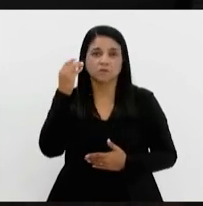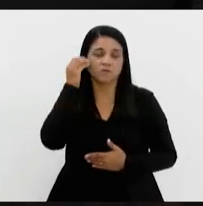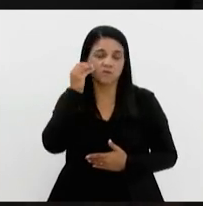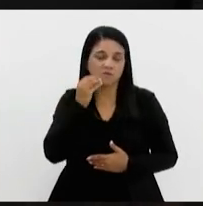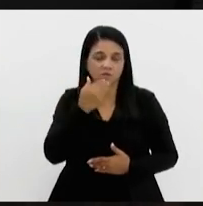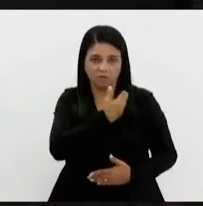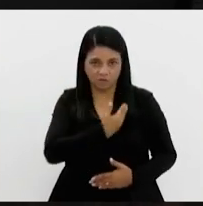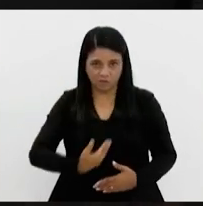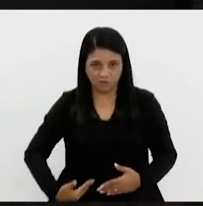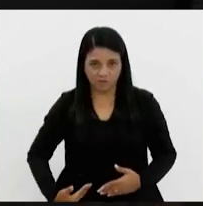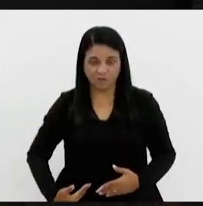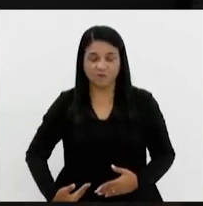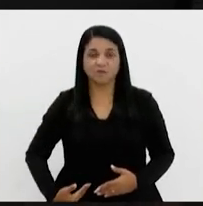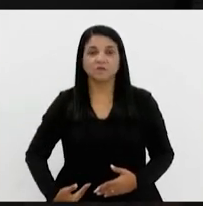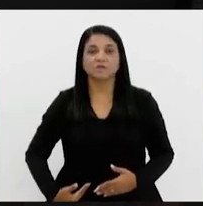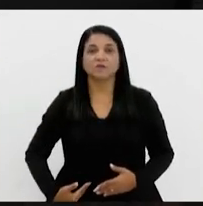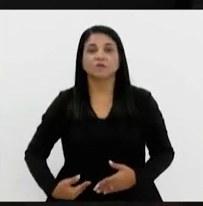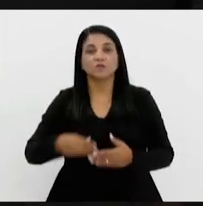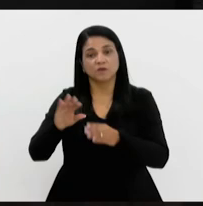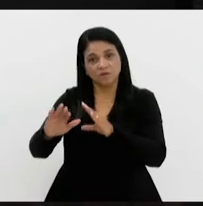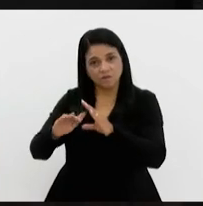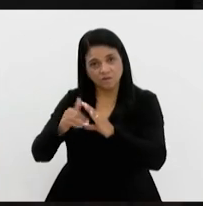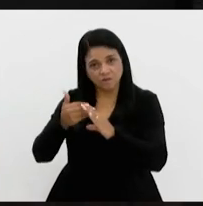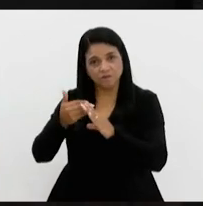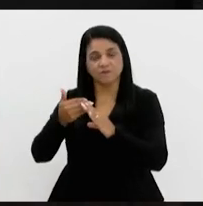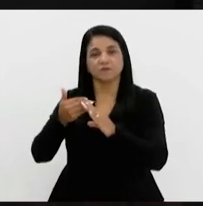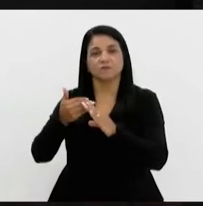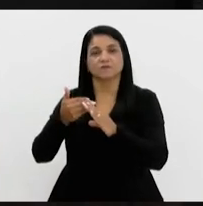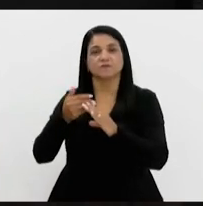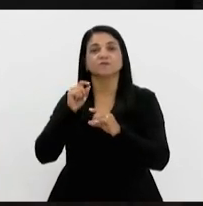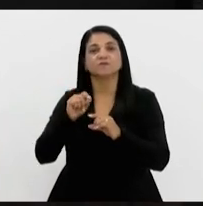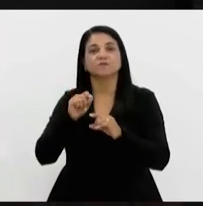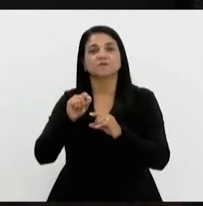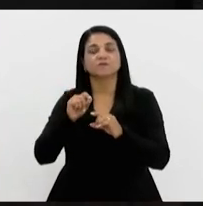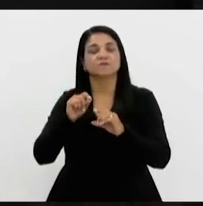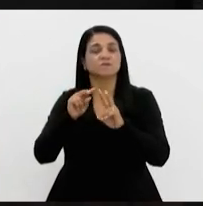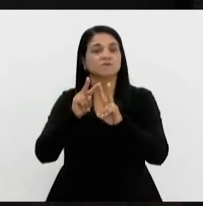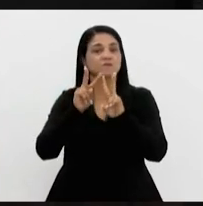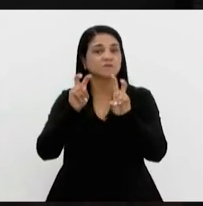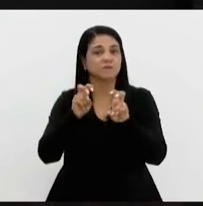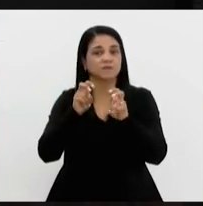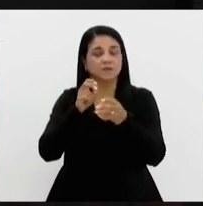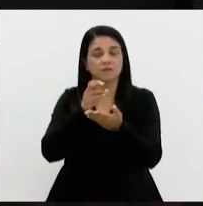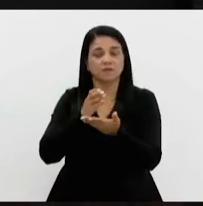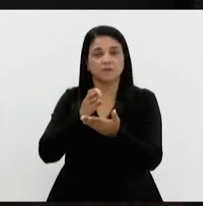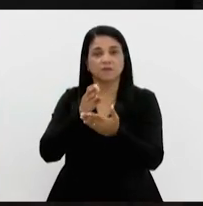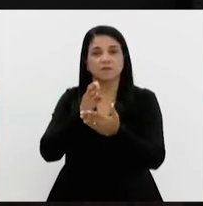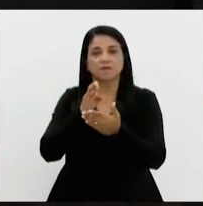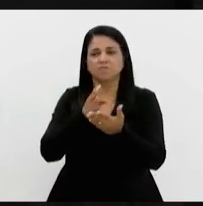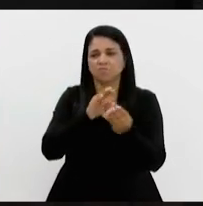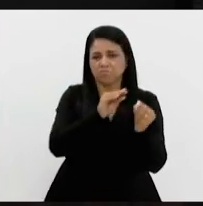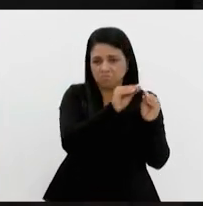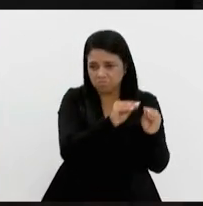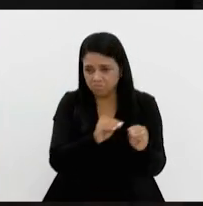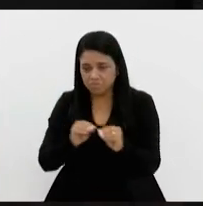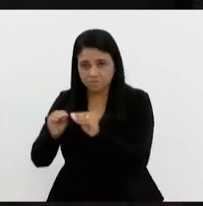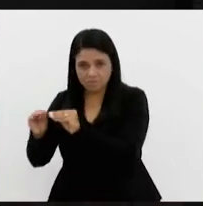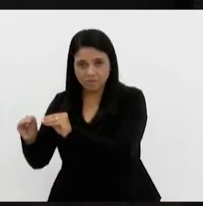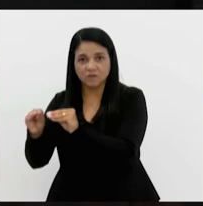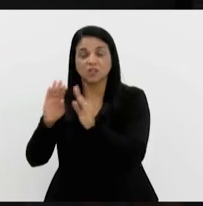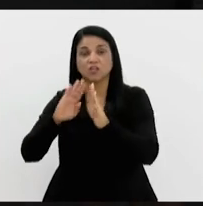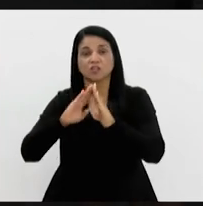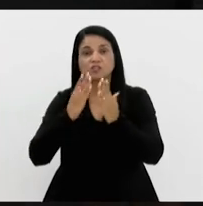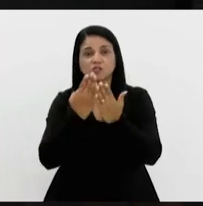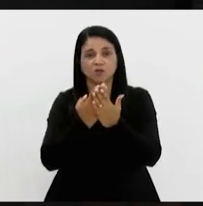do Rio de Janeiro, Cláudio Castro, o envio de mensagem dispondo sobre a migração da Escola Técnica Estadual Antônio Sarlo